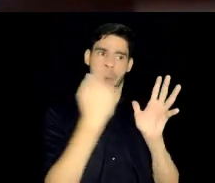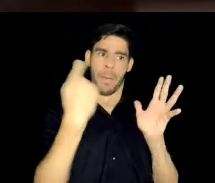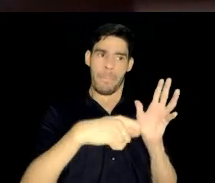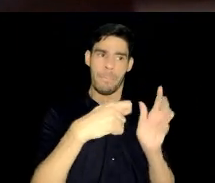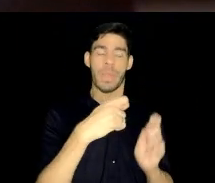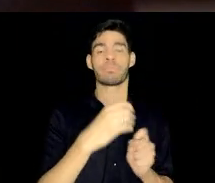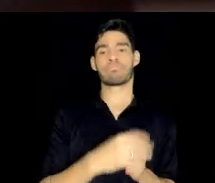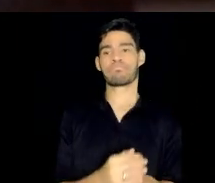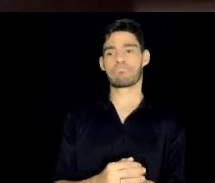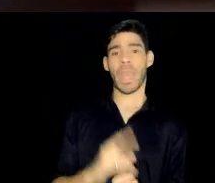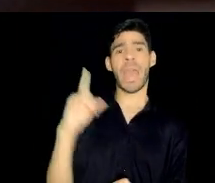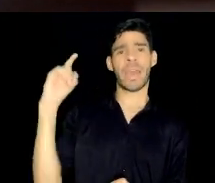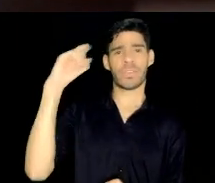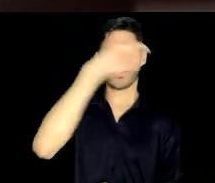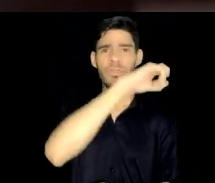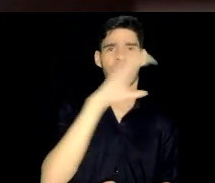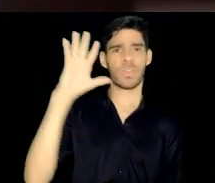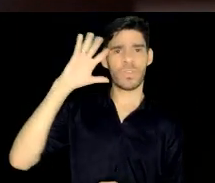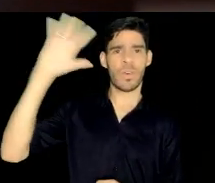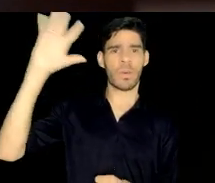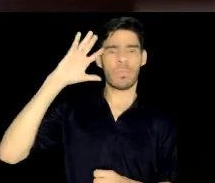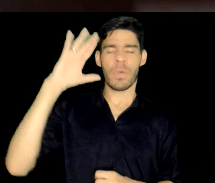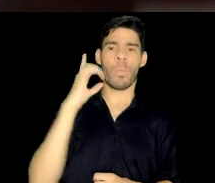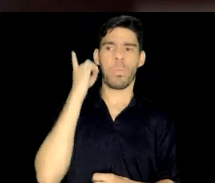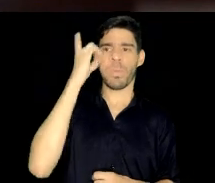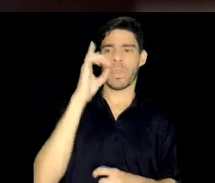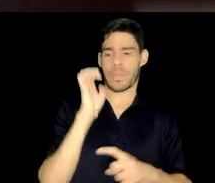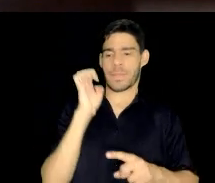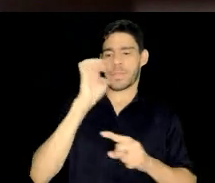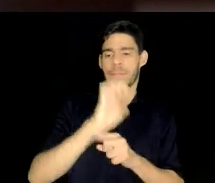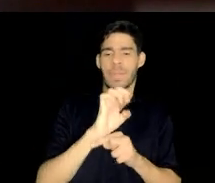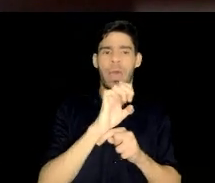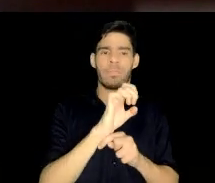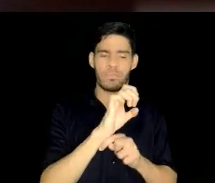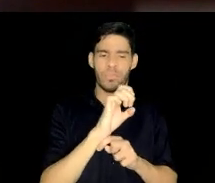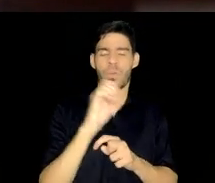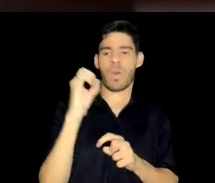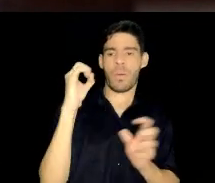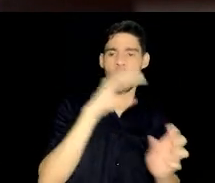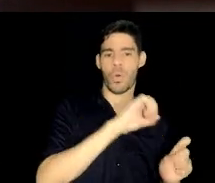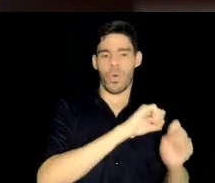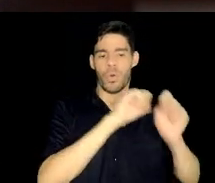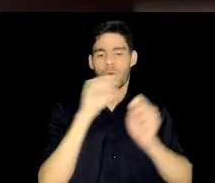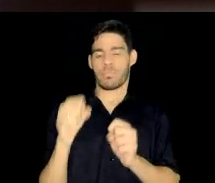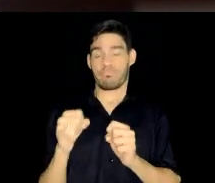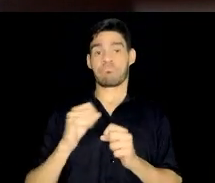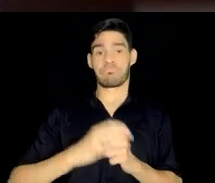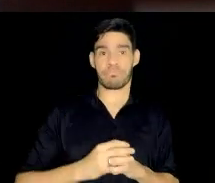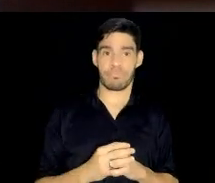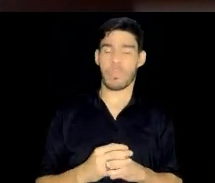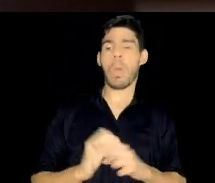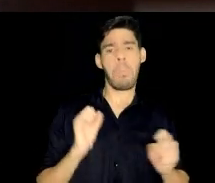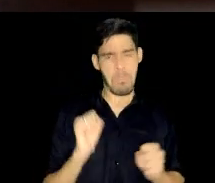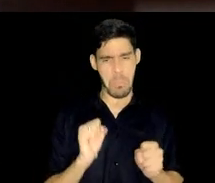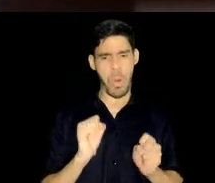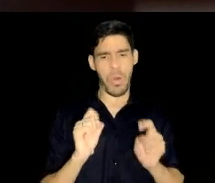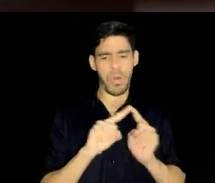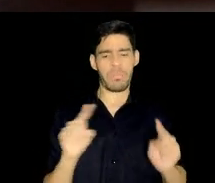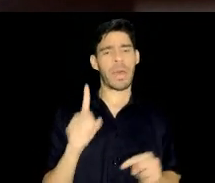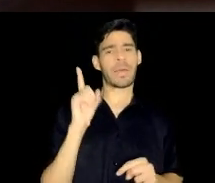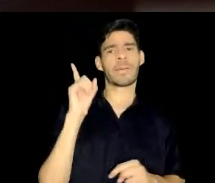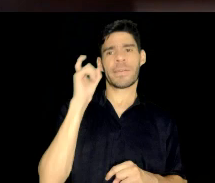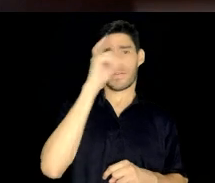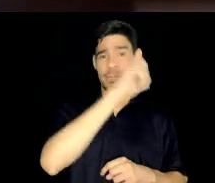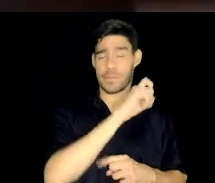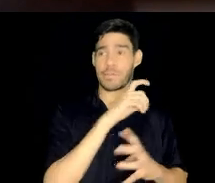É claro que é difícil imaginar um deputado estadual cometendo abuso de autoridade. Pode ser,